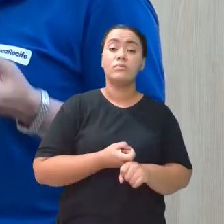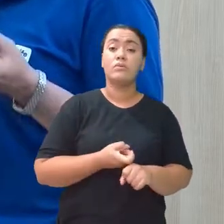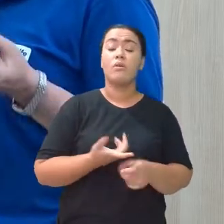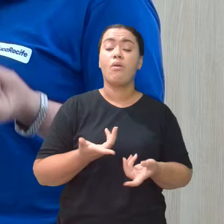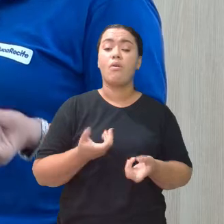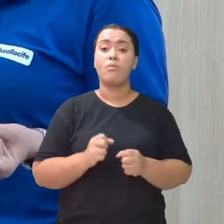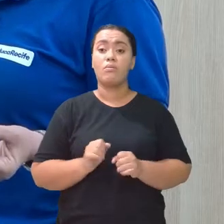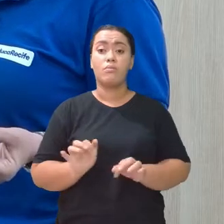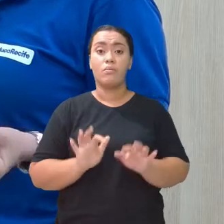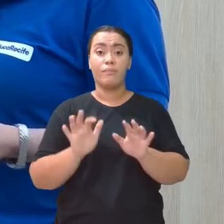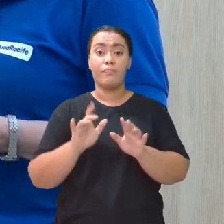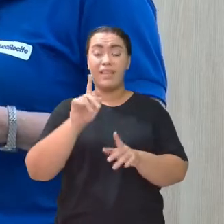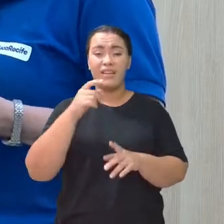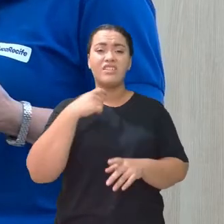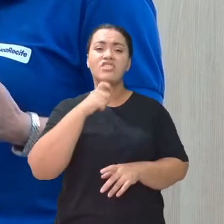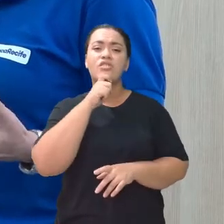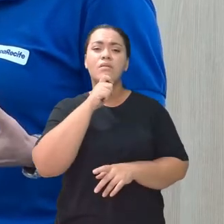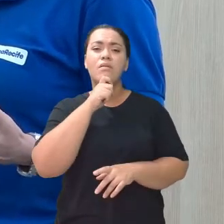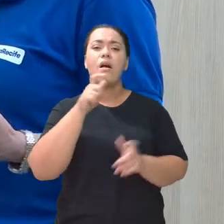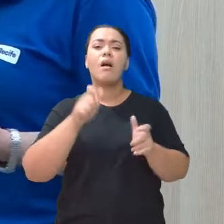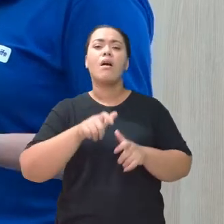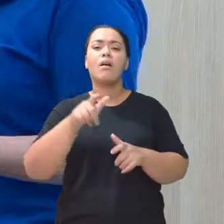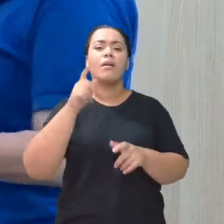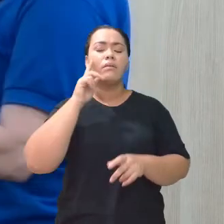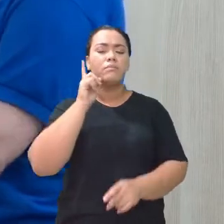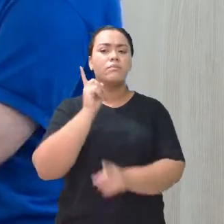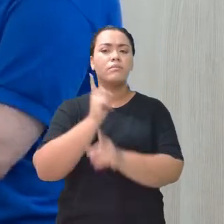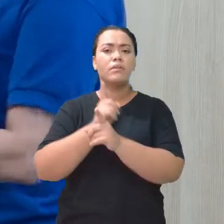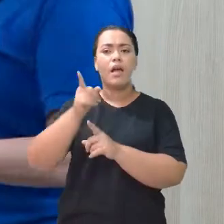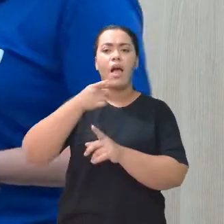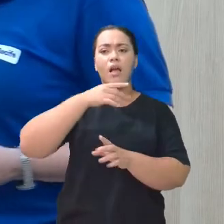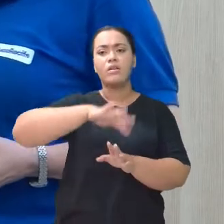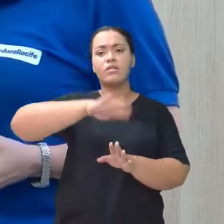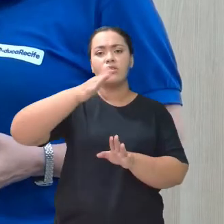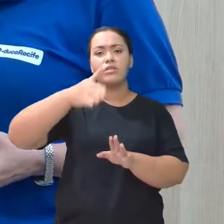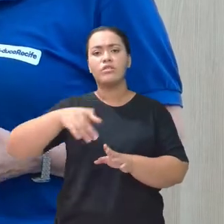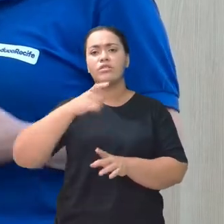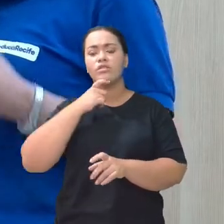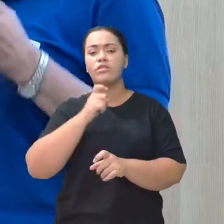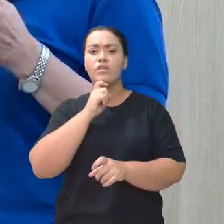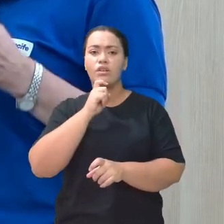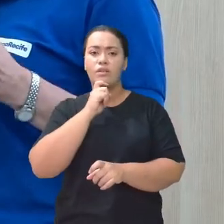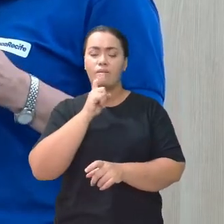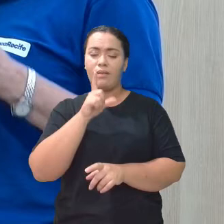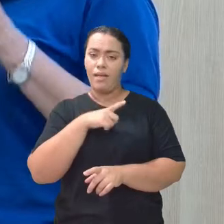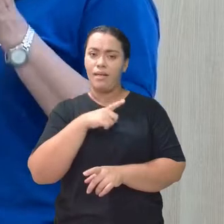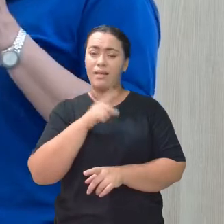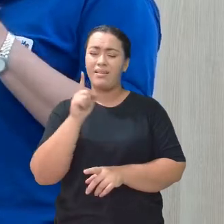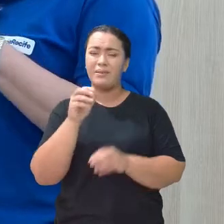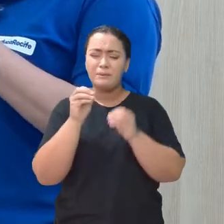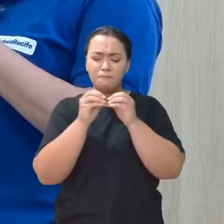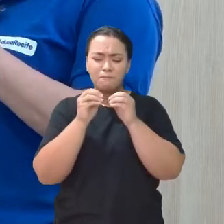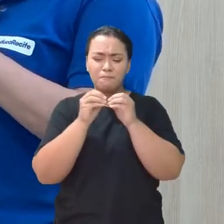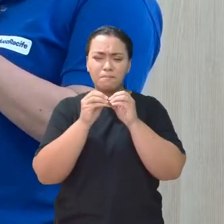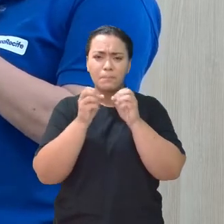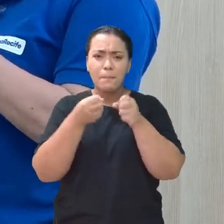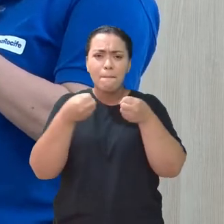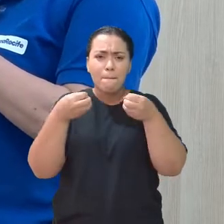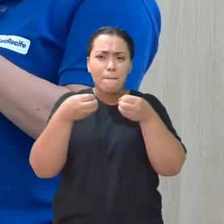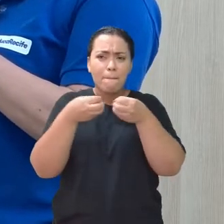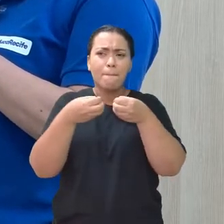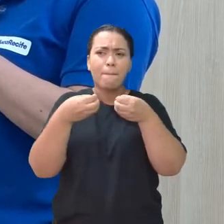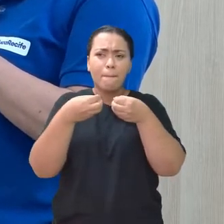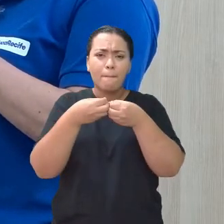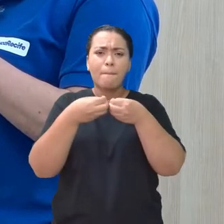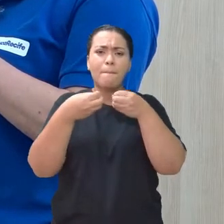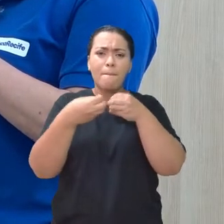sólida? Nas geleiras, né? Elas são encontradas naturalmente. E como é que estão essas moléculas? Elas estão bem próximas umas das